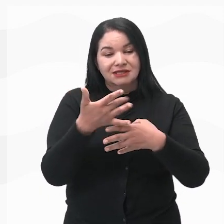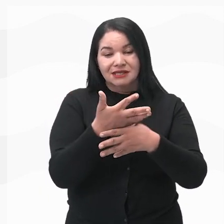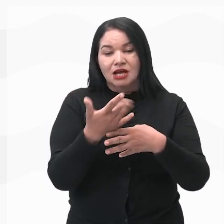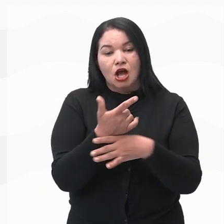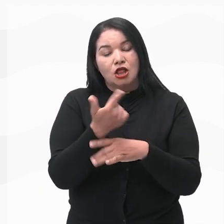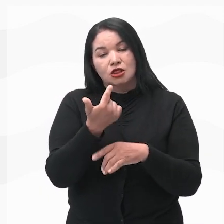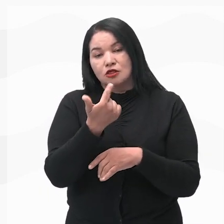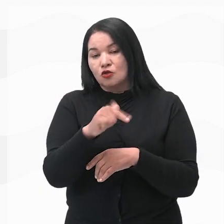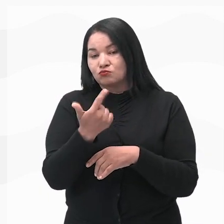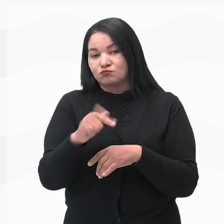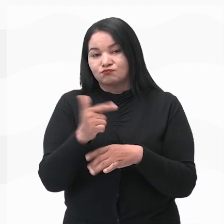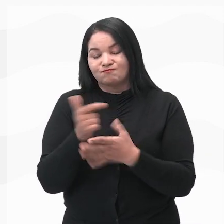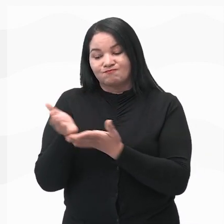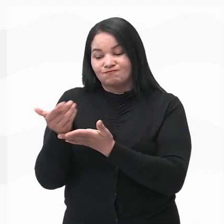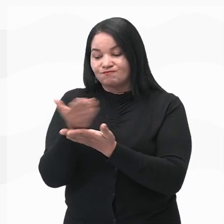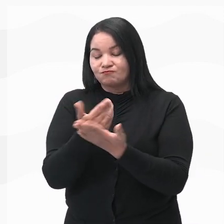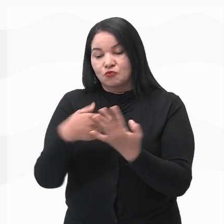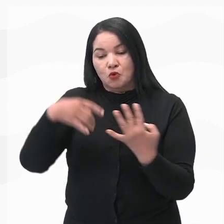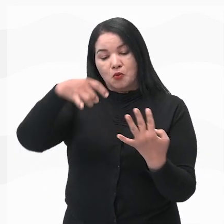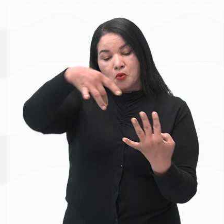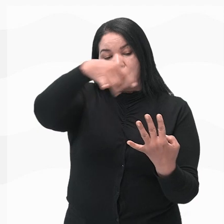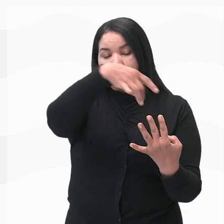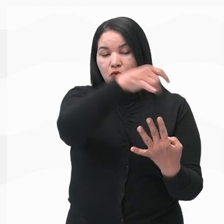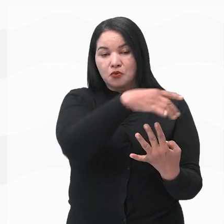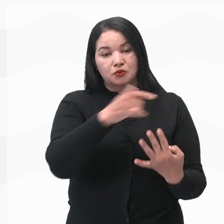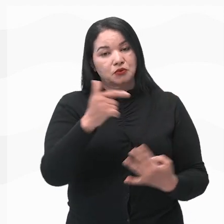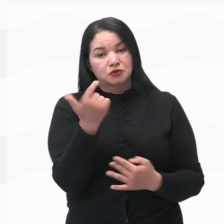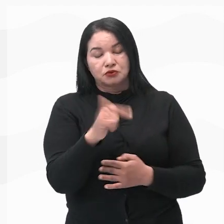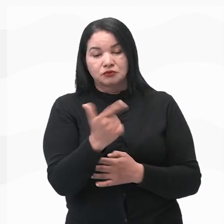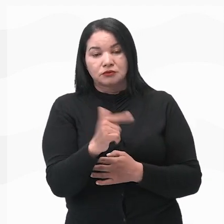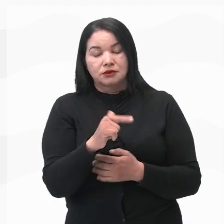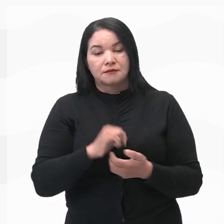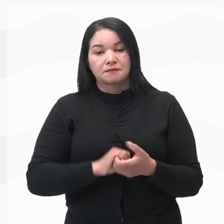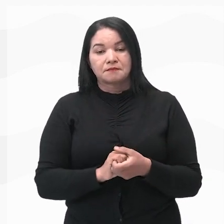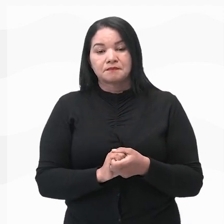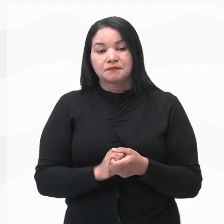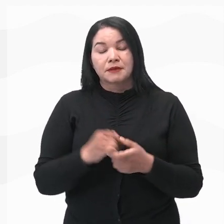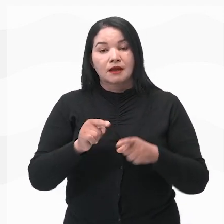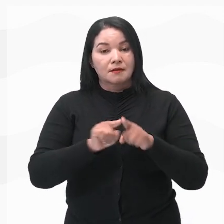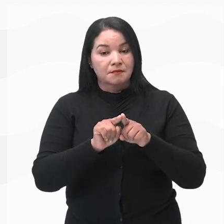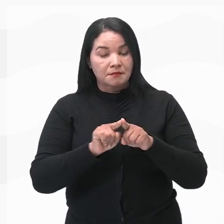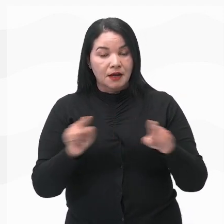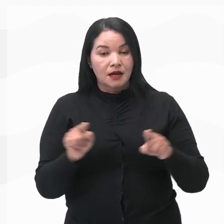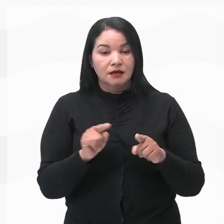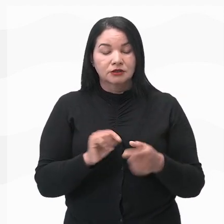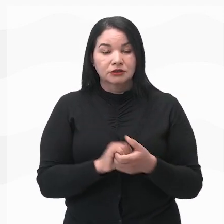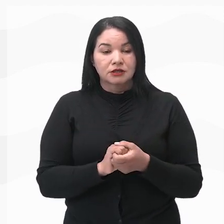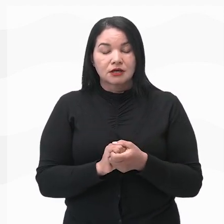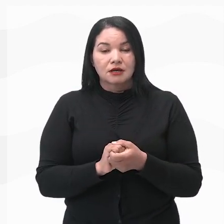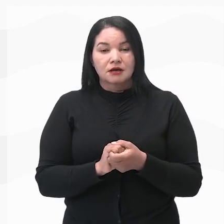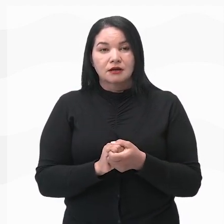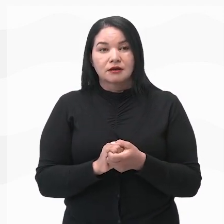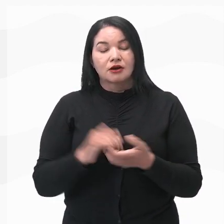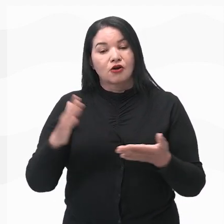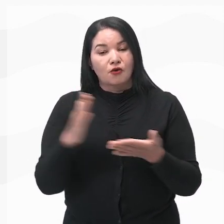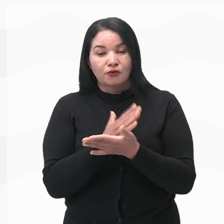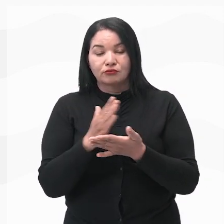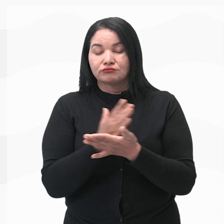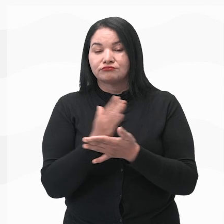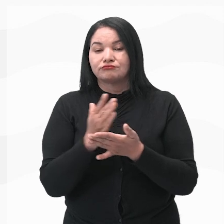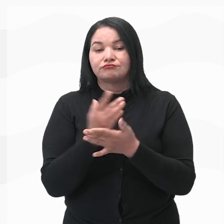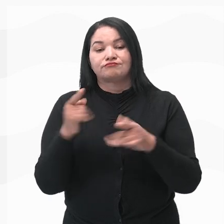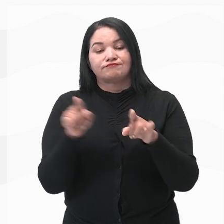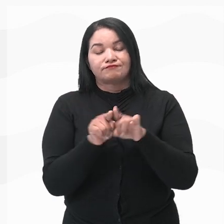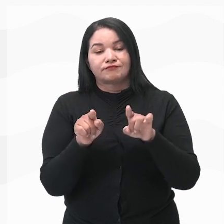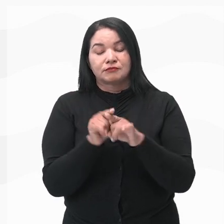existe essa coleta seletiva. Para falar a verdade, né, até mesmo nos grandes centros urbanos,